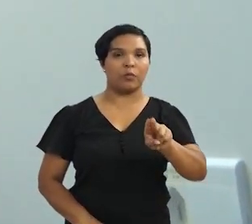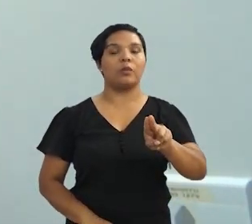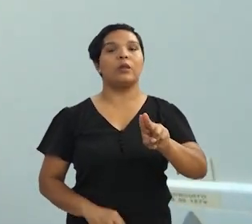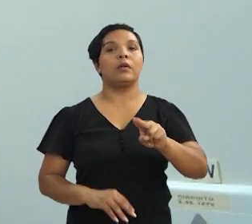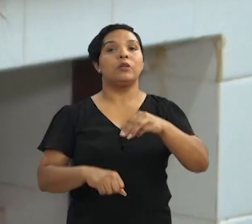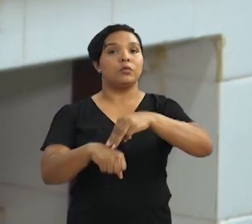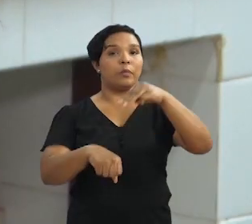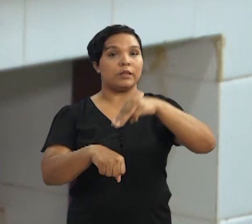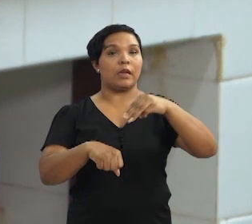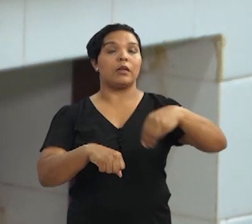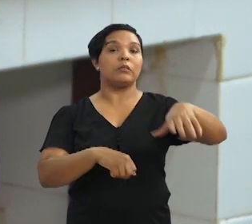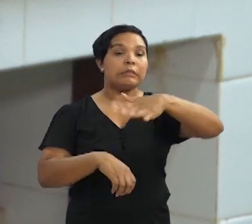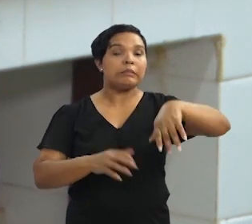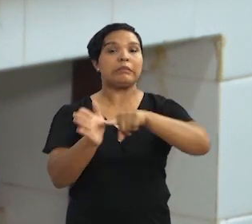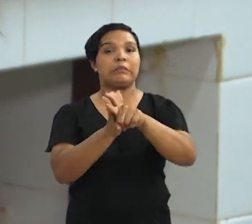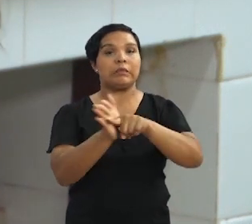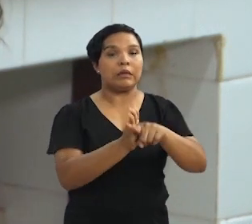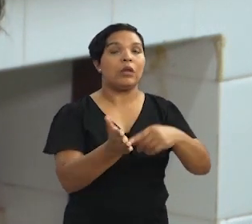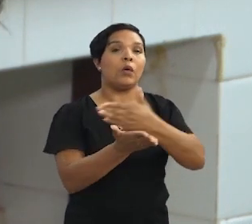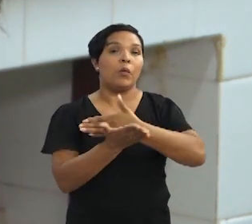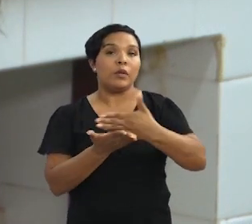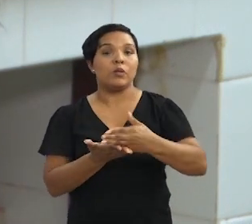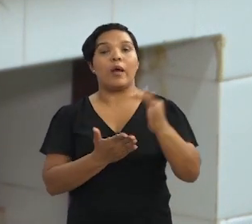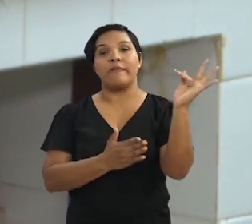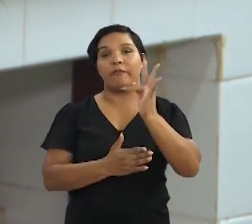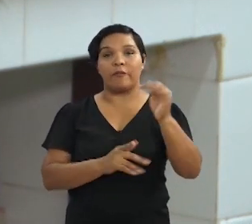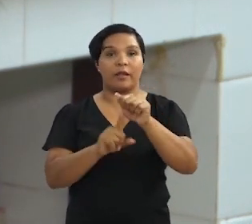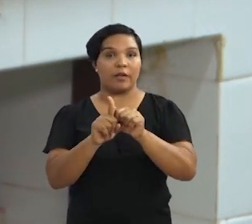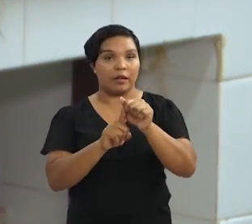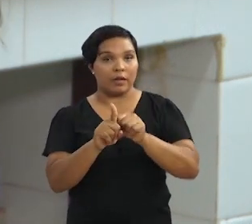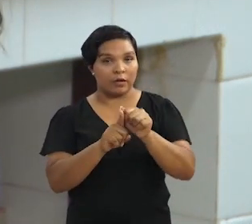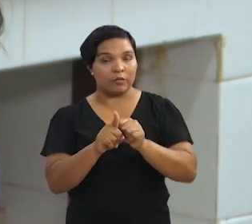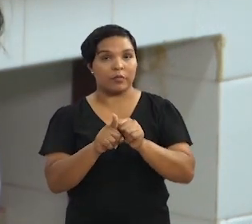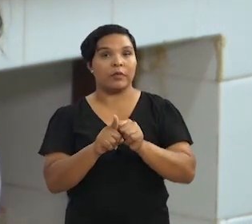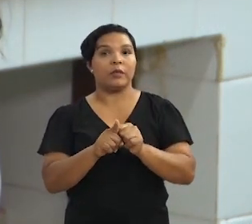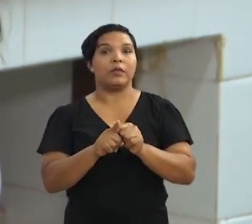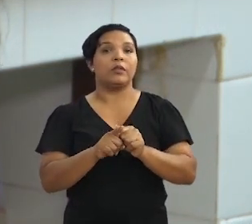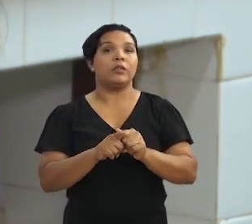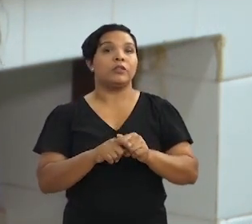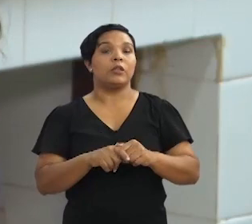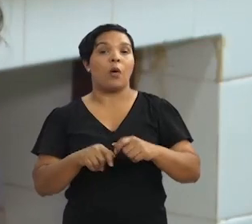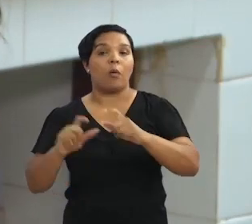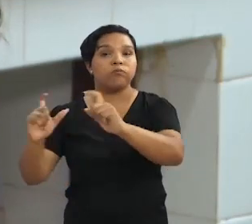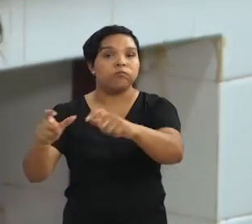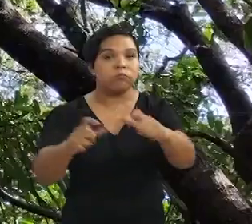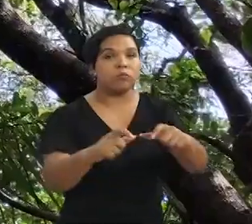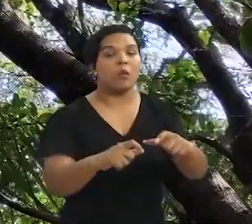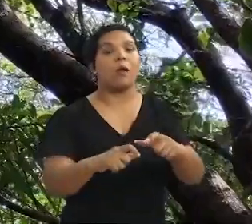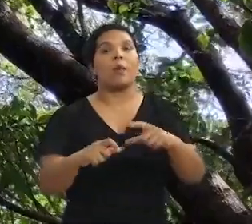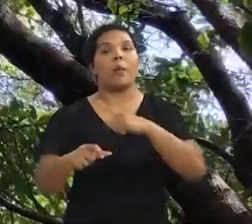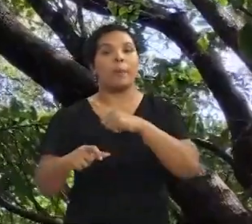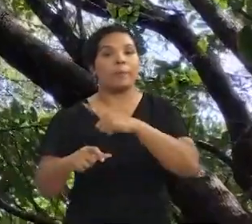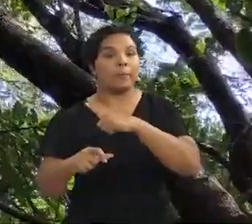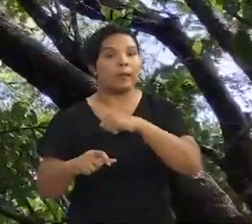de mestrado, o levantamento de campo iniciou em fevereiro com instalação de armadilhas a